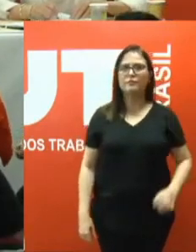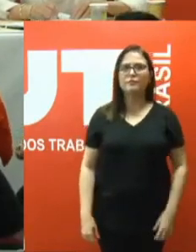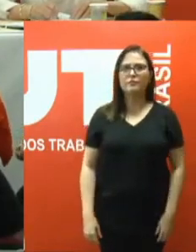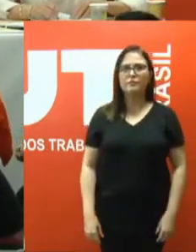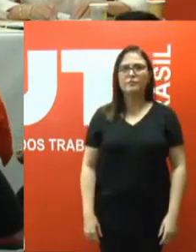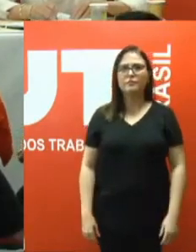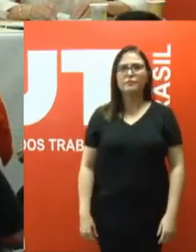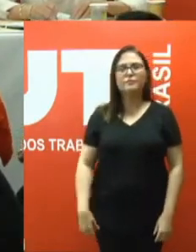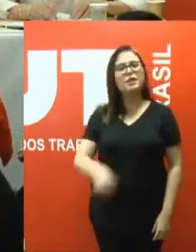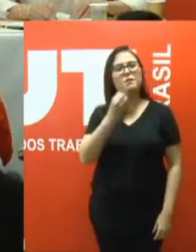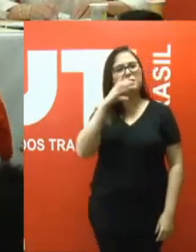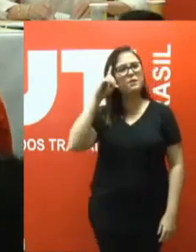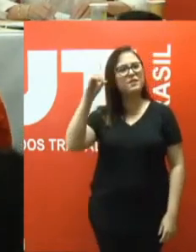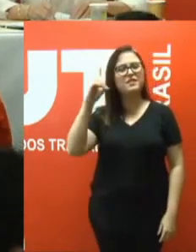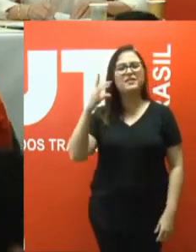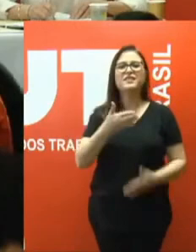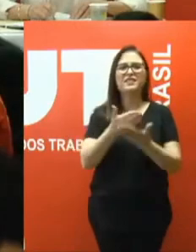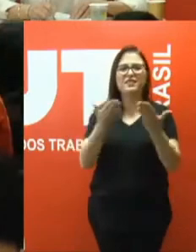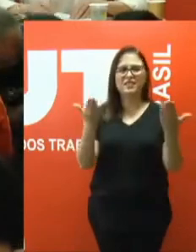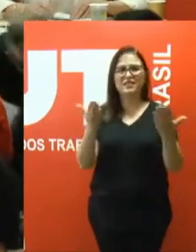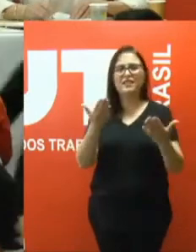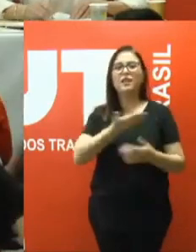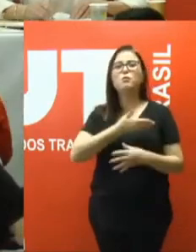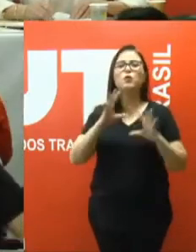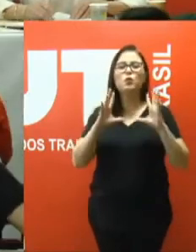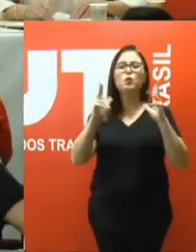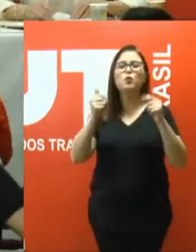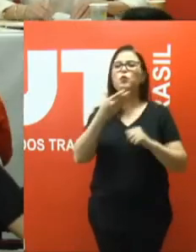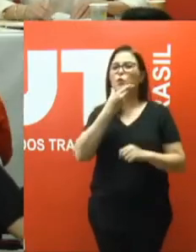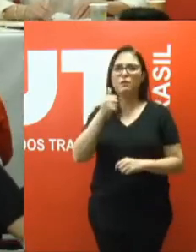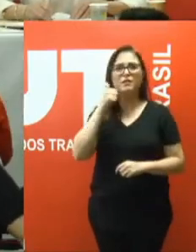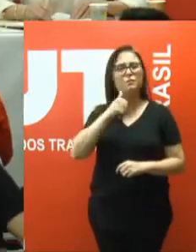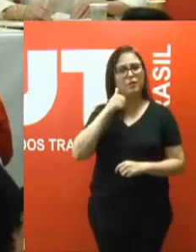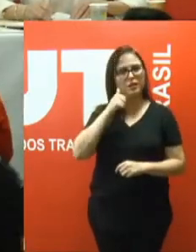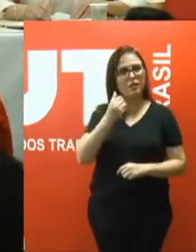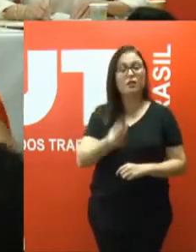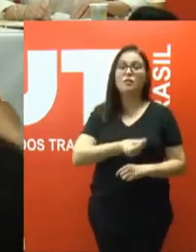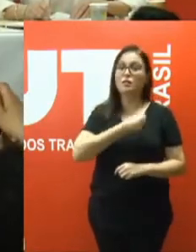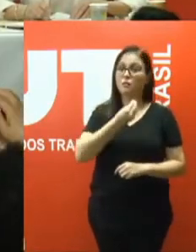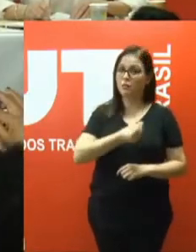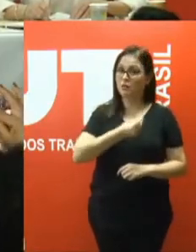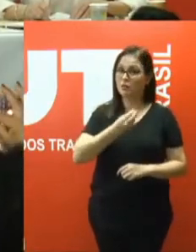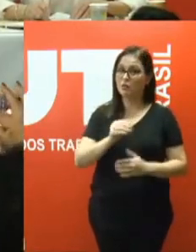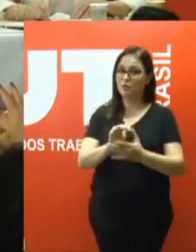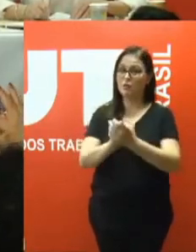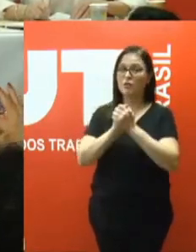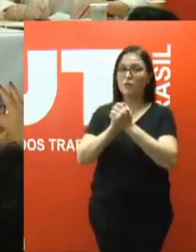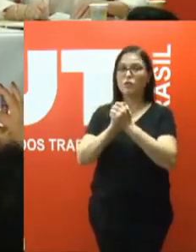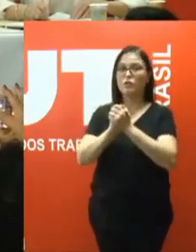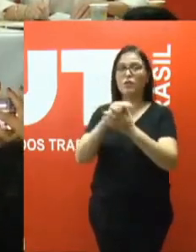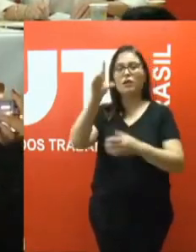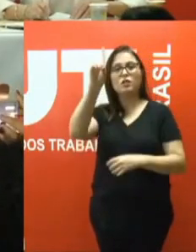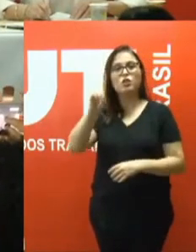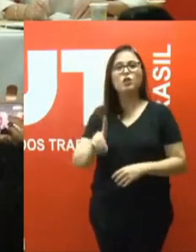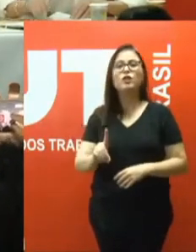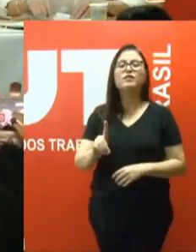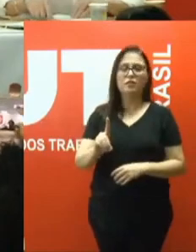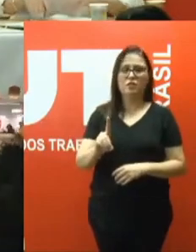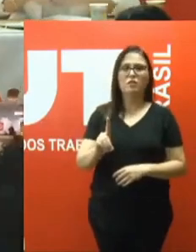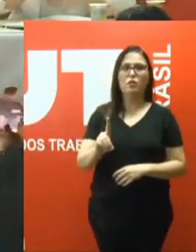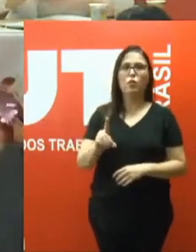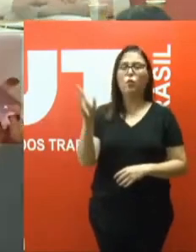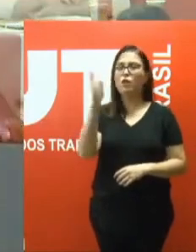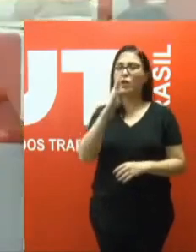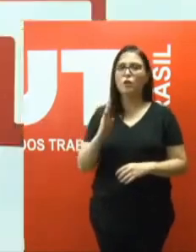Bom dia, companheiros, companheiras. Saudar aqui toda a nossa direção nacional,